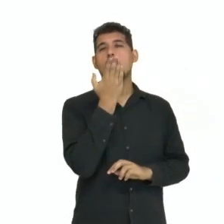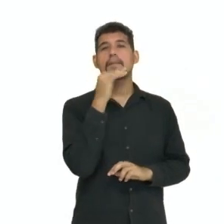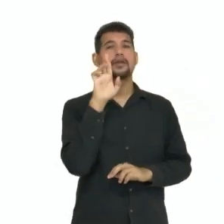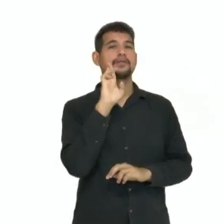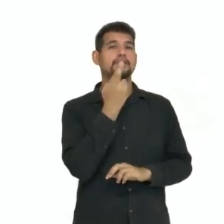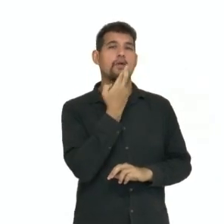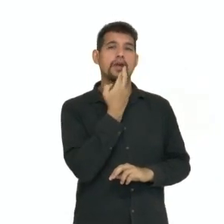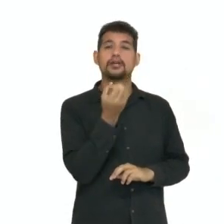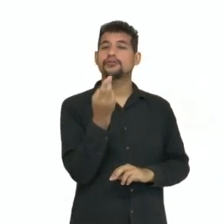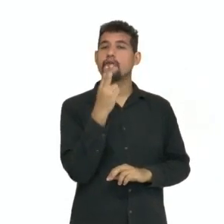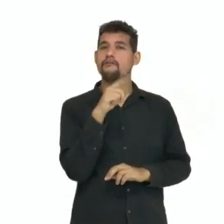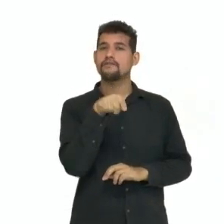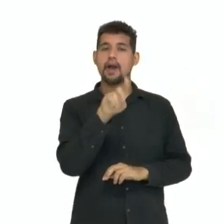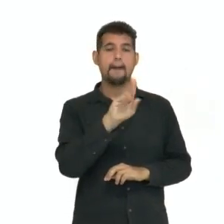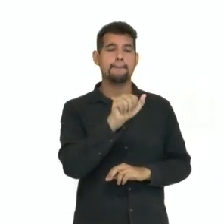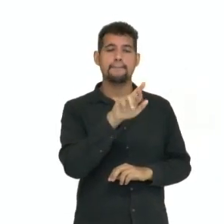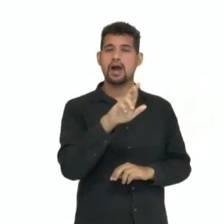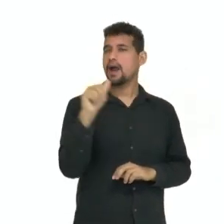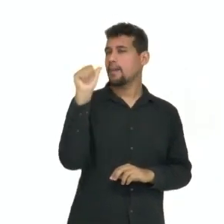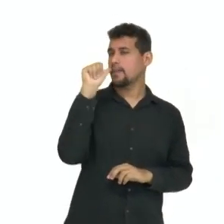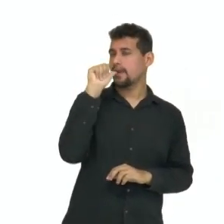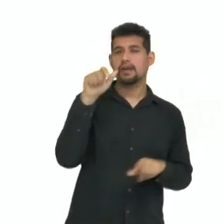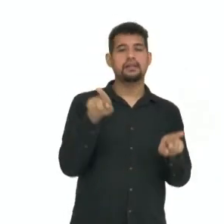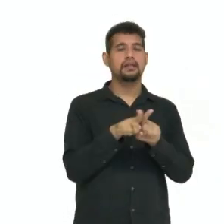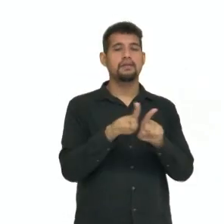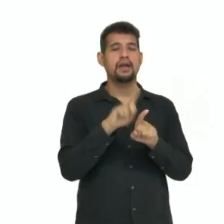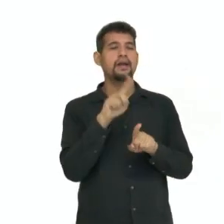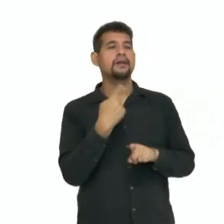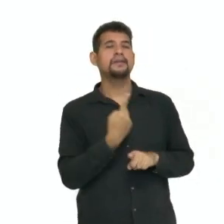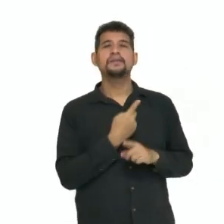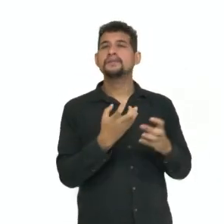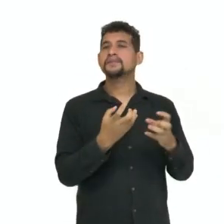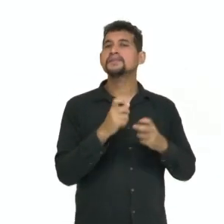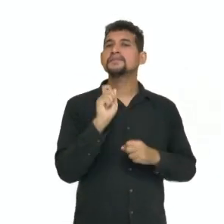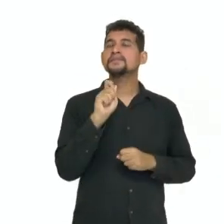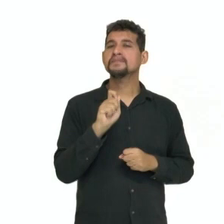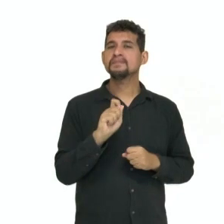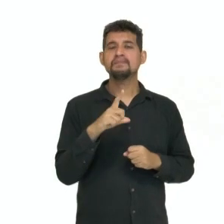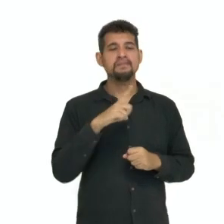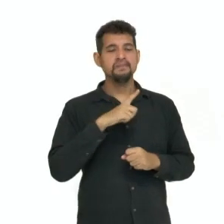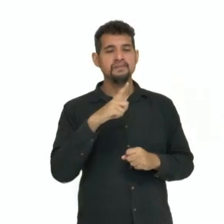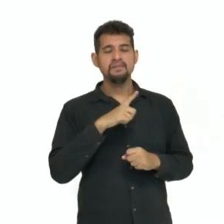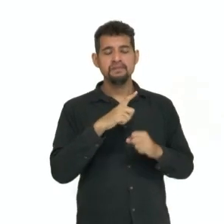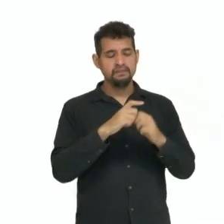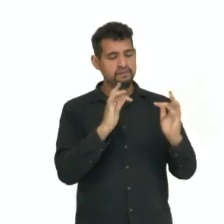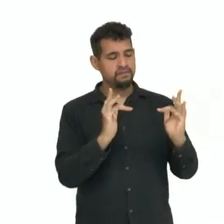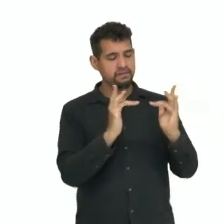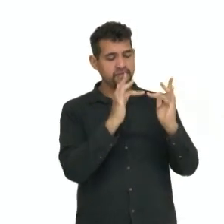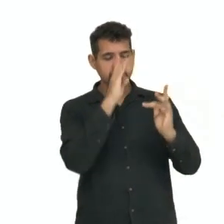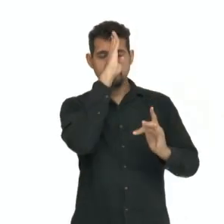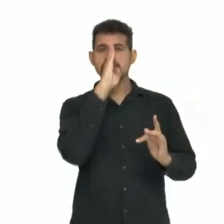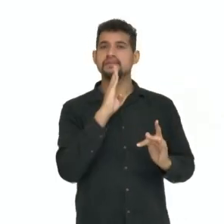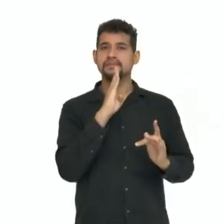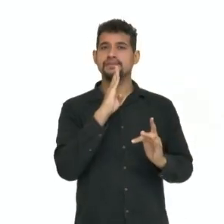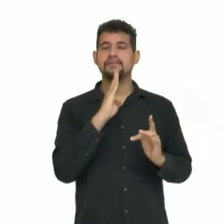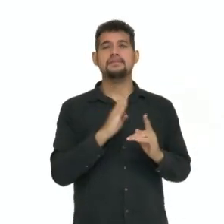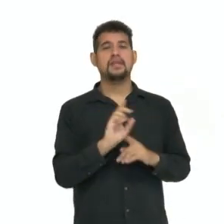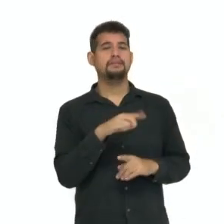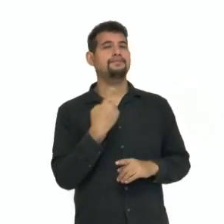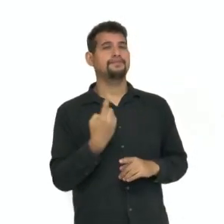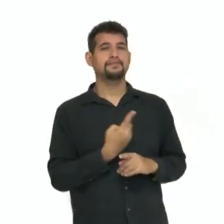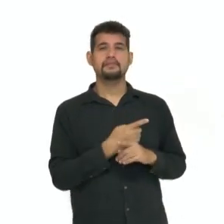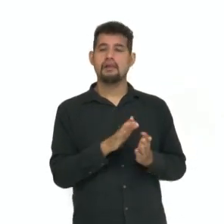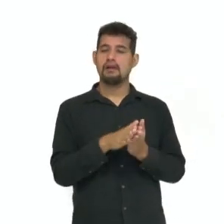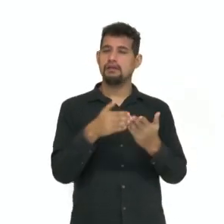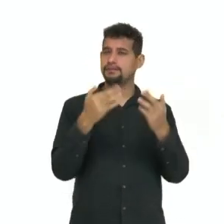restaurante ou se vamos para um bar tomar algo, apreciamos aqueles que nos ofereçam a conexão gratuita para nossos